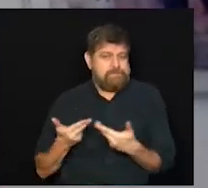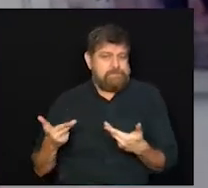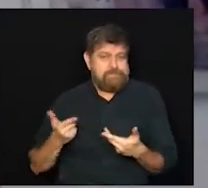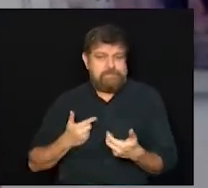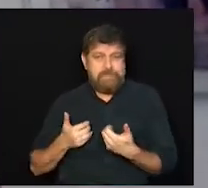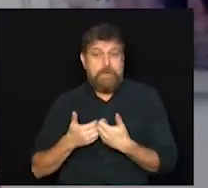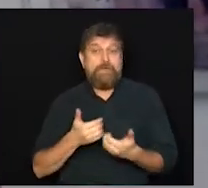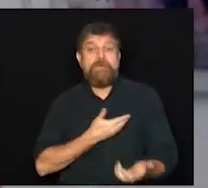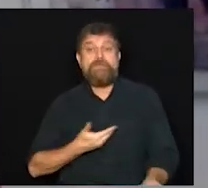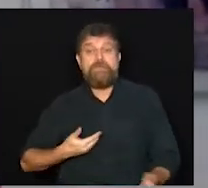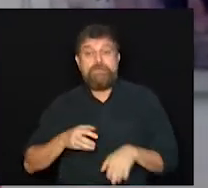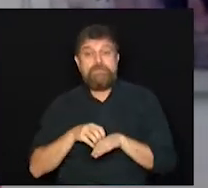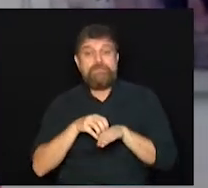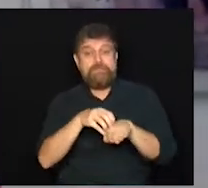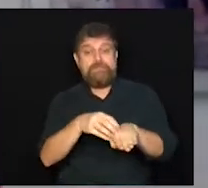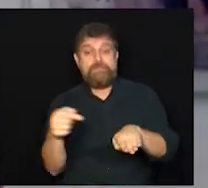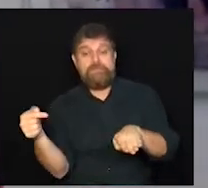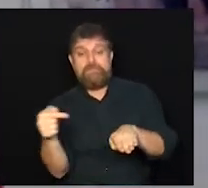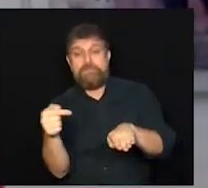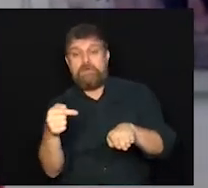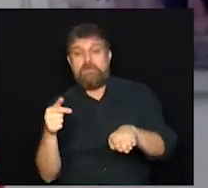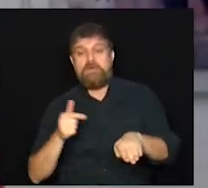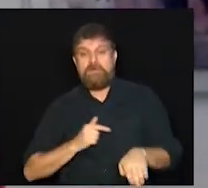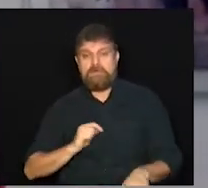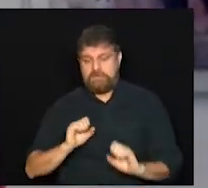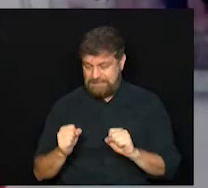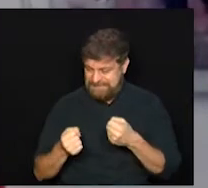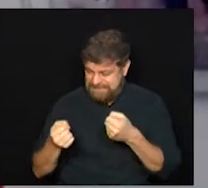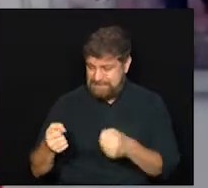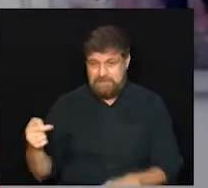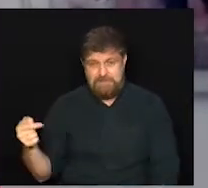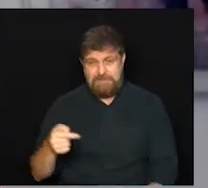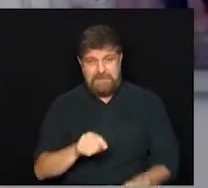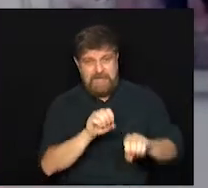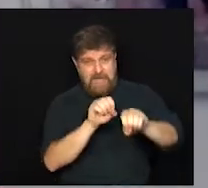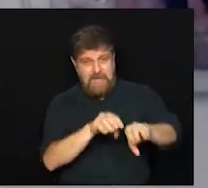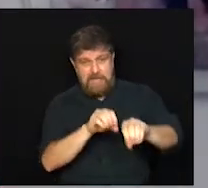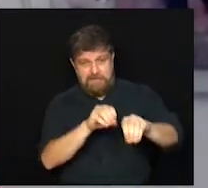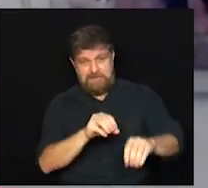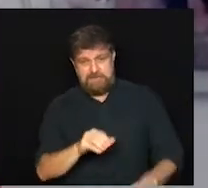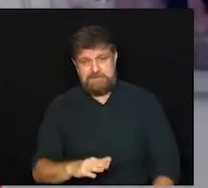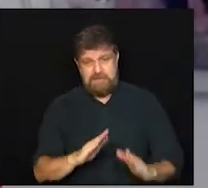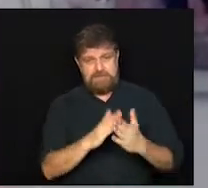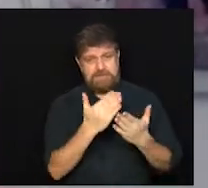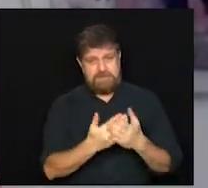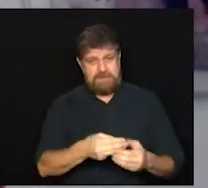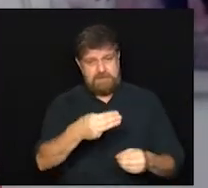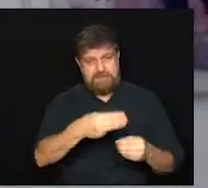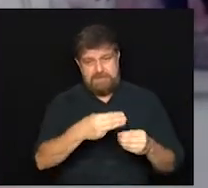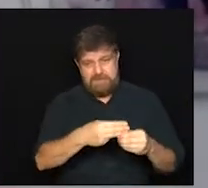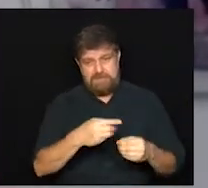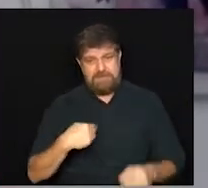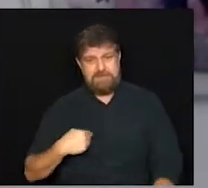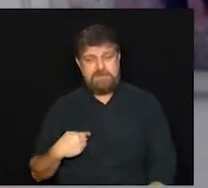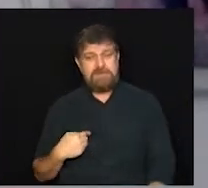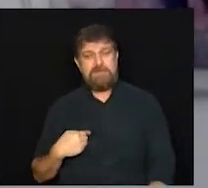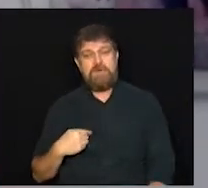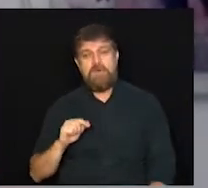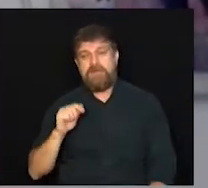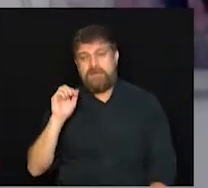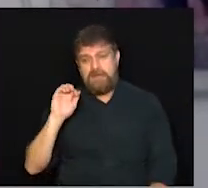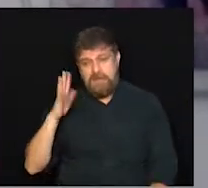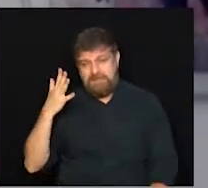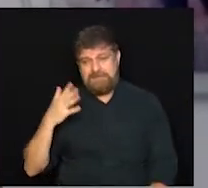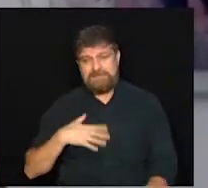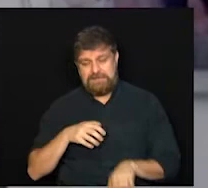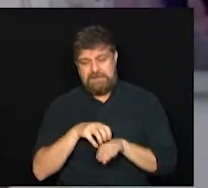transporte público, você vai ter o transporte público. Aqui, insisto, acho que no caso da educação municipal, que as crianças menores, normalmente o transporte não